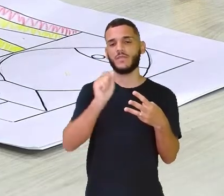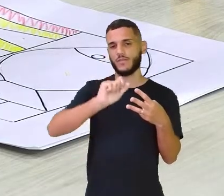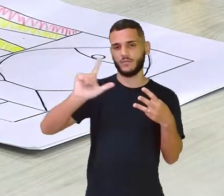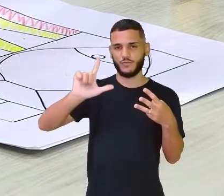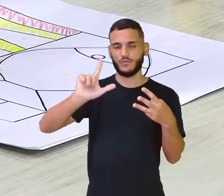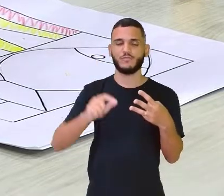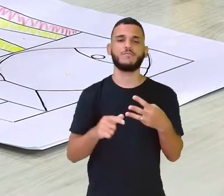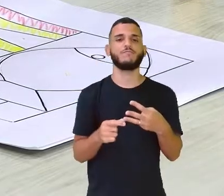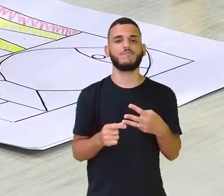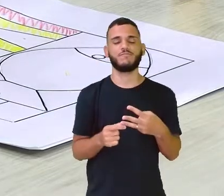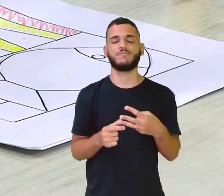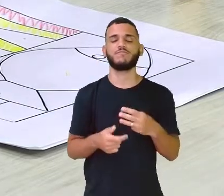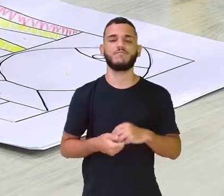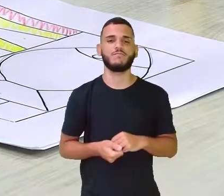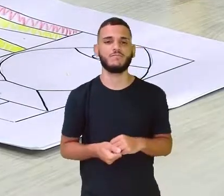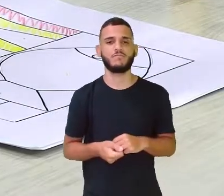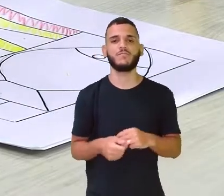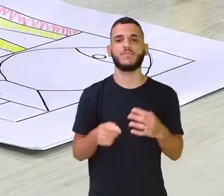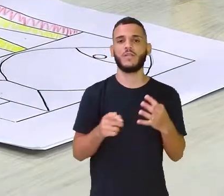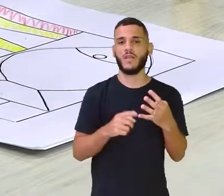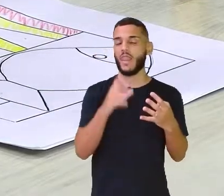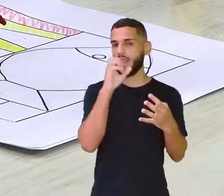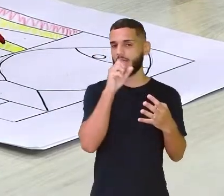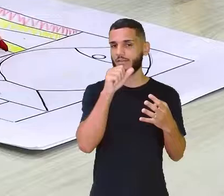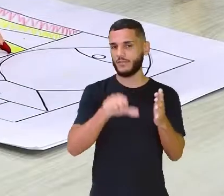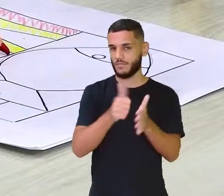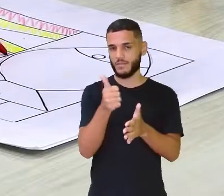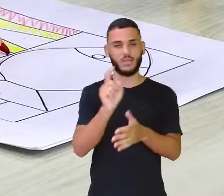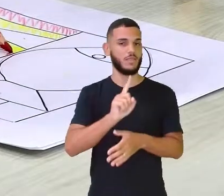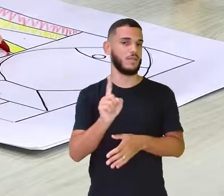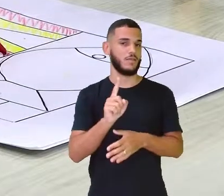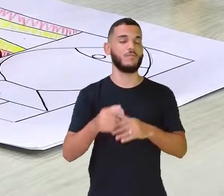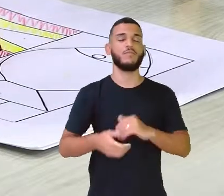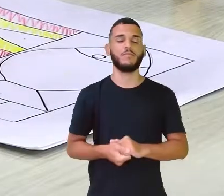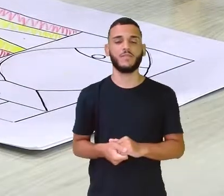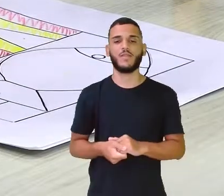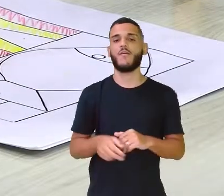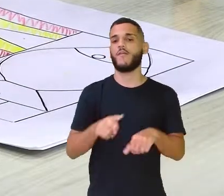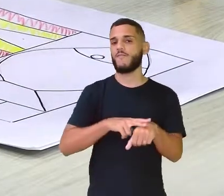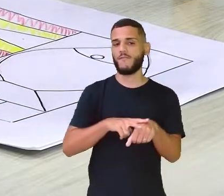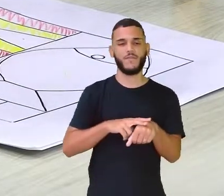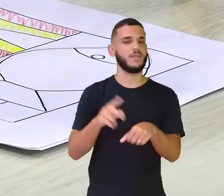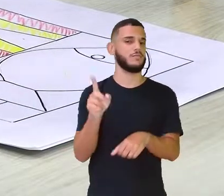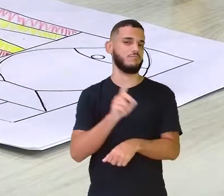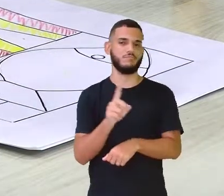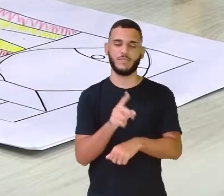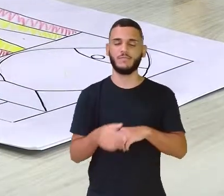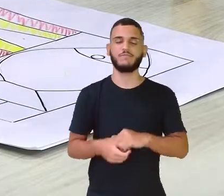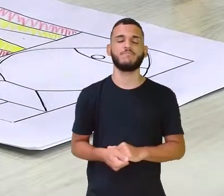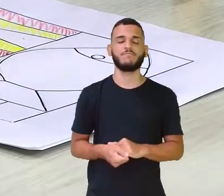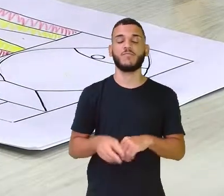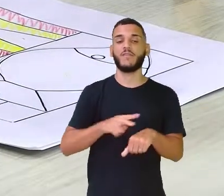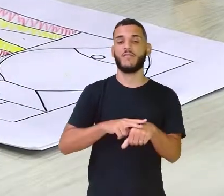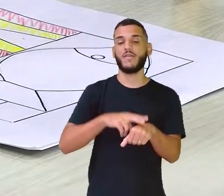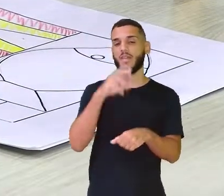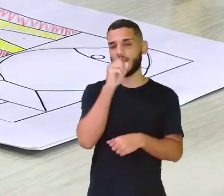azul. O laranja não é uma cor primária. O verde não é uma cor primária. Verde e